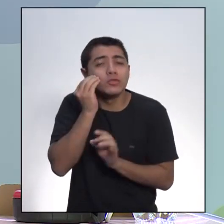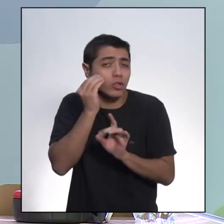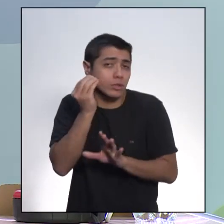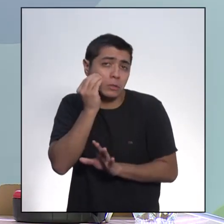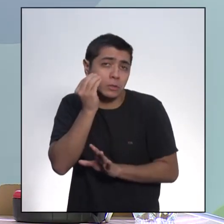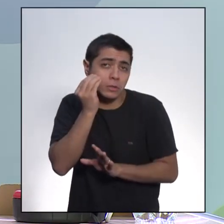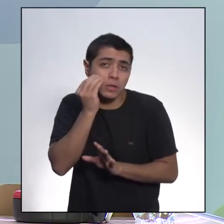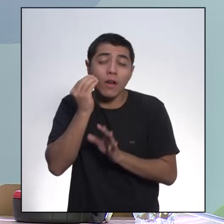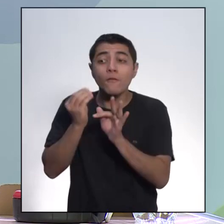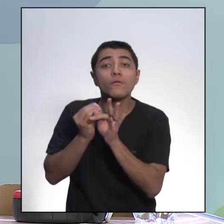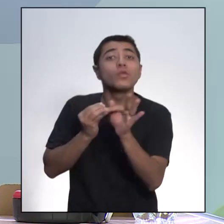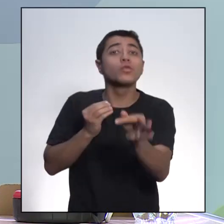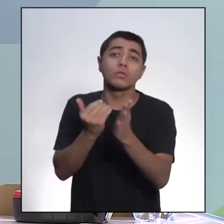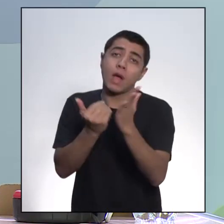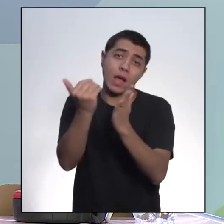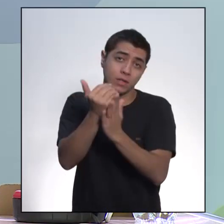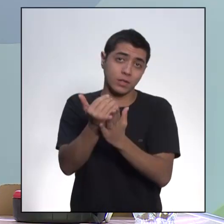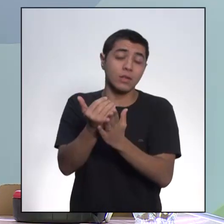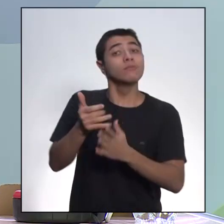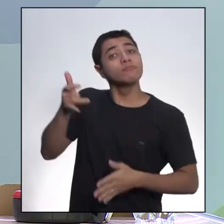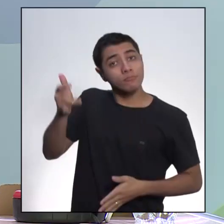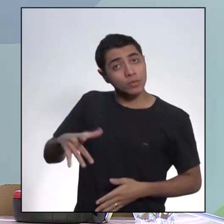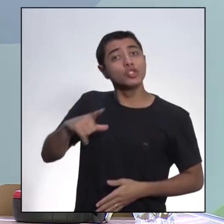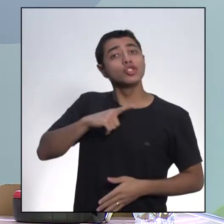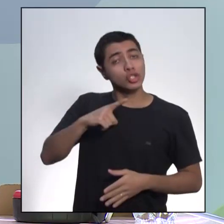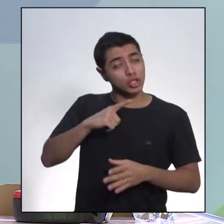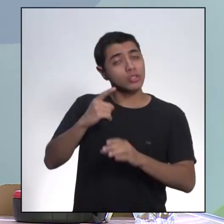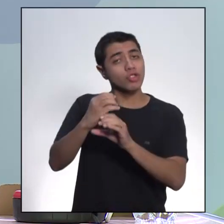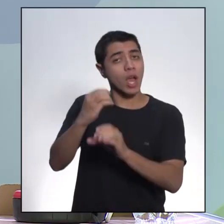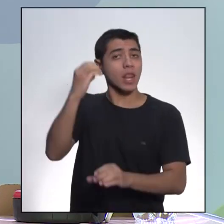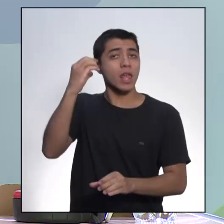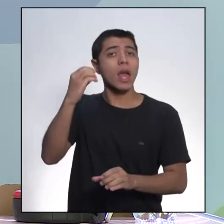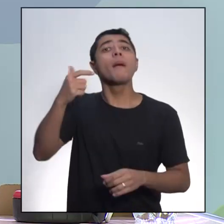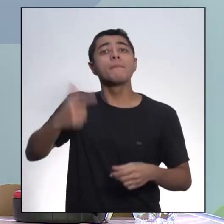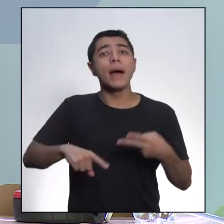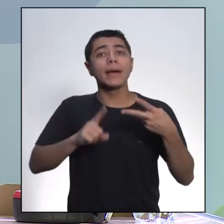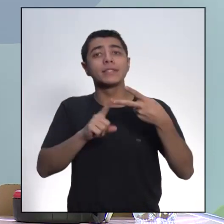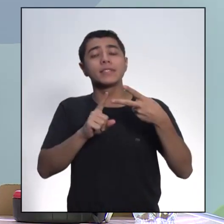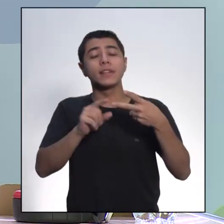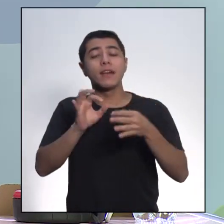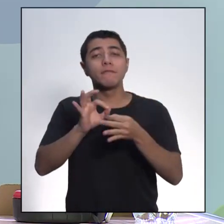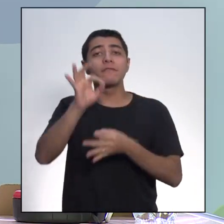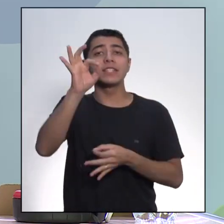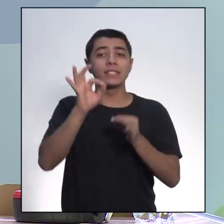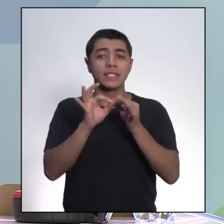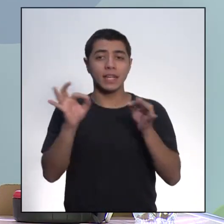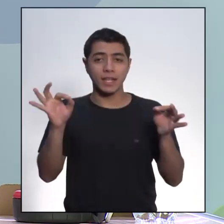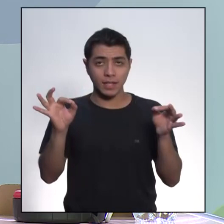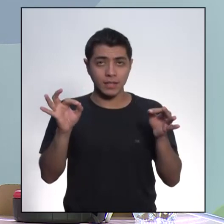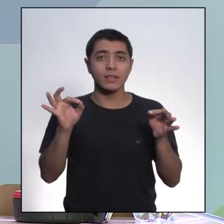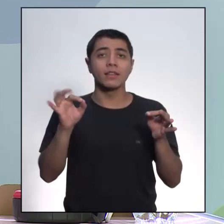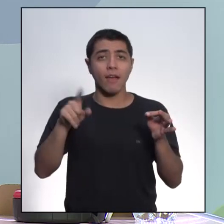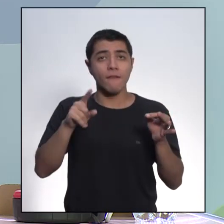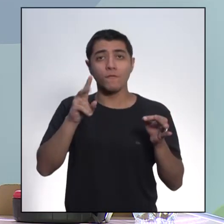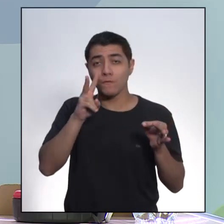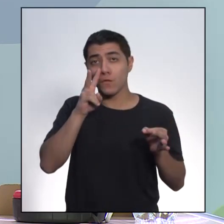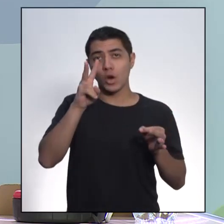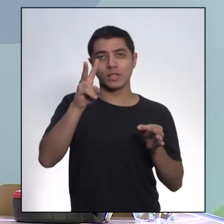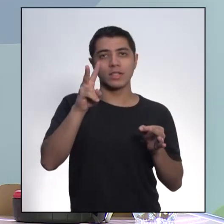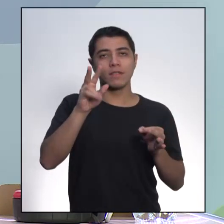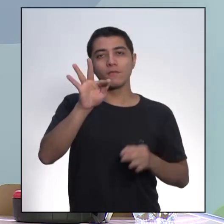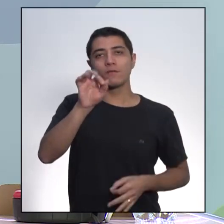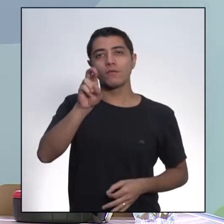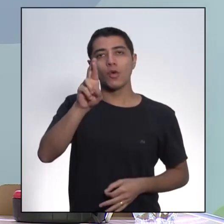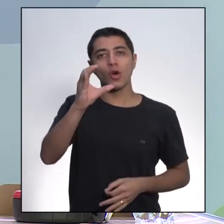está falando, tem física, que é a questão da força elástica e outras questões dos eixos e do equilíbrio, e tem a arte, né? Então, esse